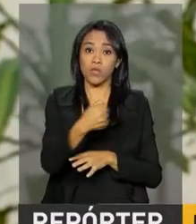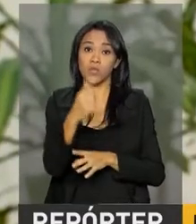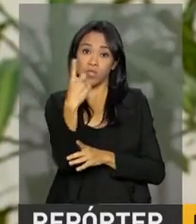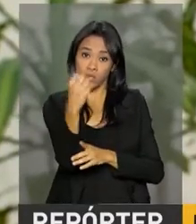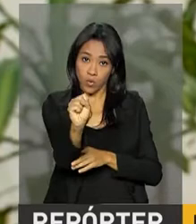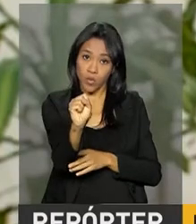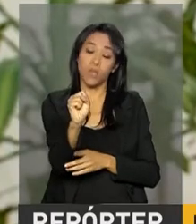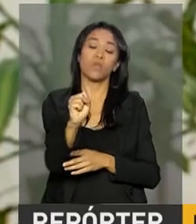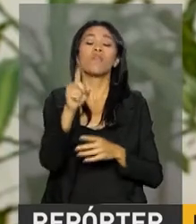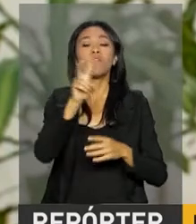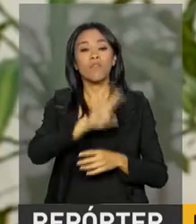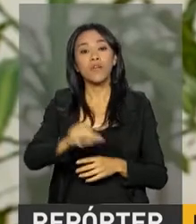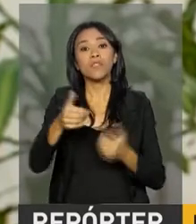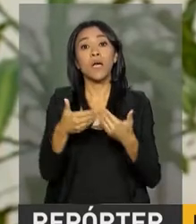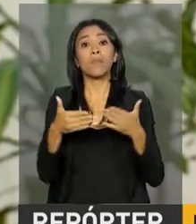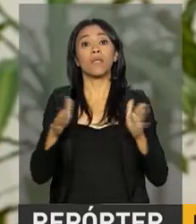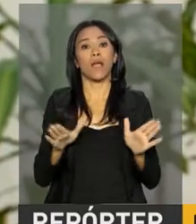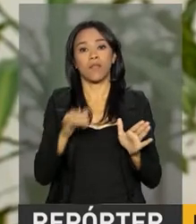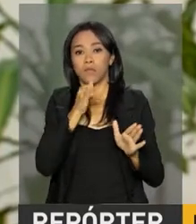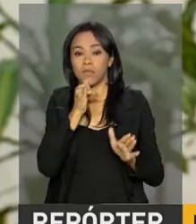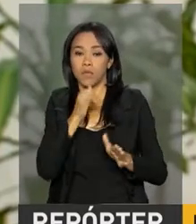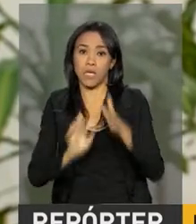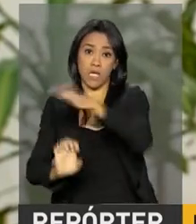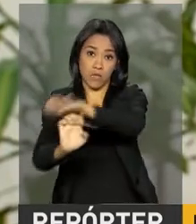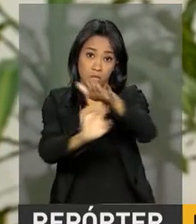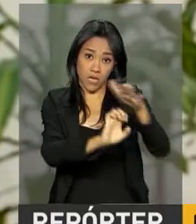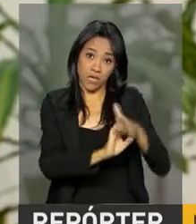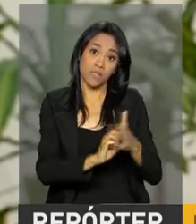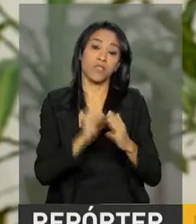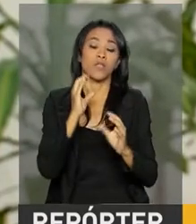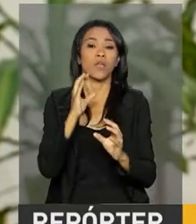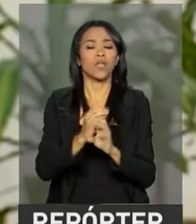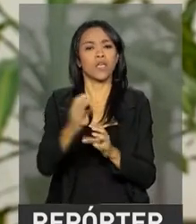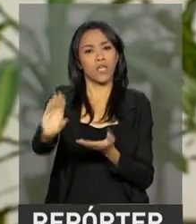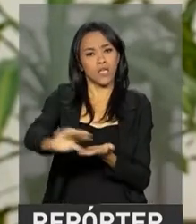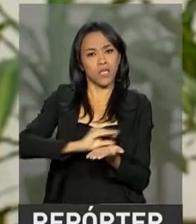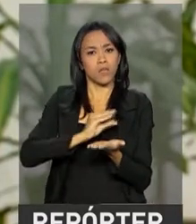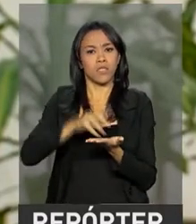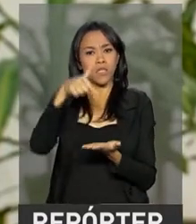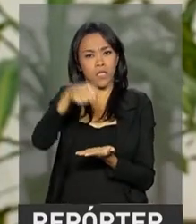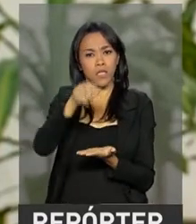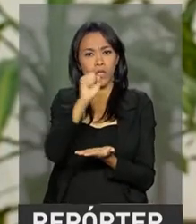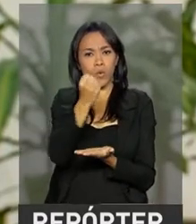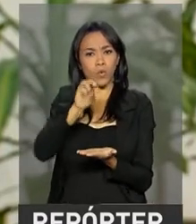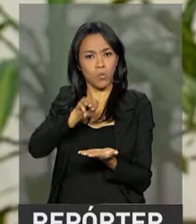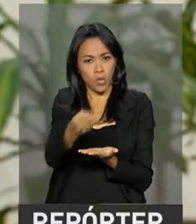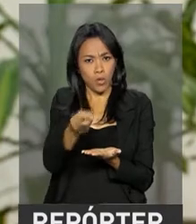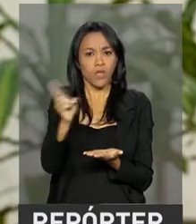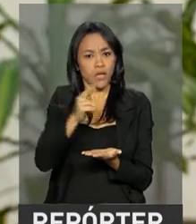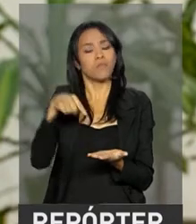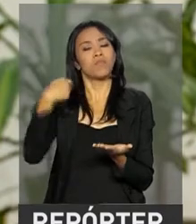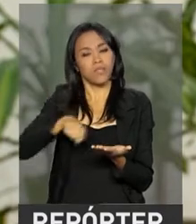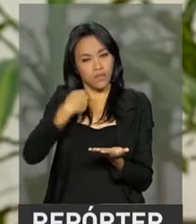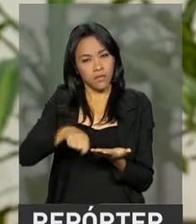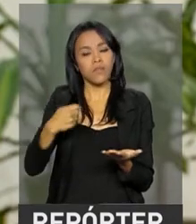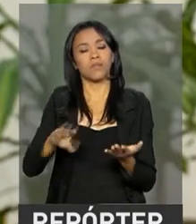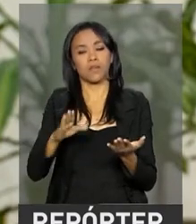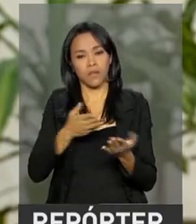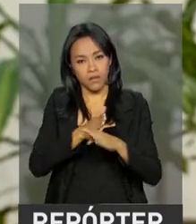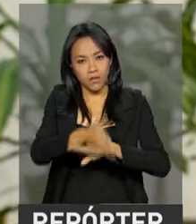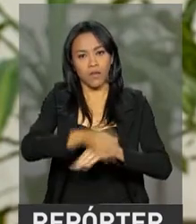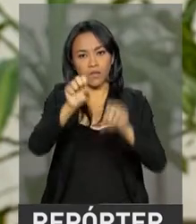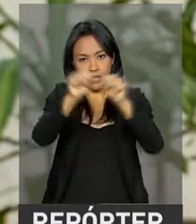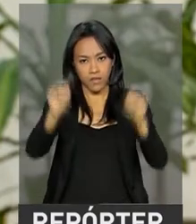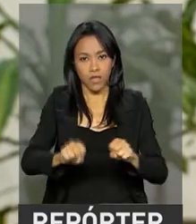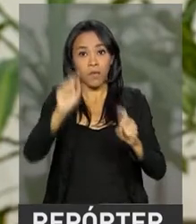social será ampliada em empresas com faturamento superior a 78 milhões de reais terão de aderir à plataforma em julho do ano que vem